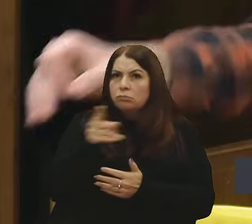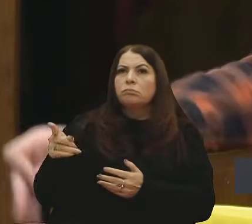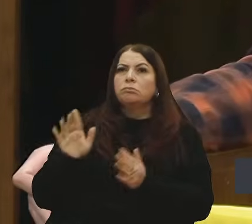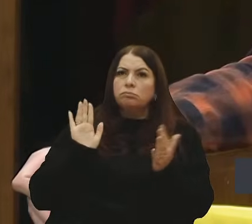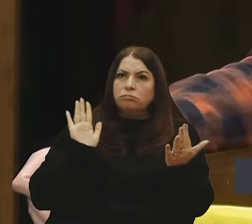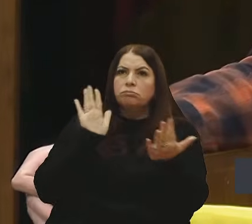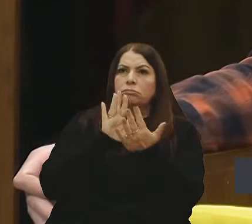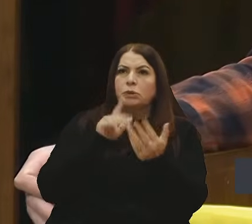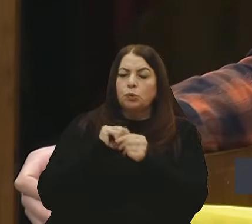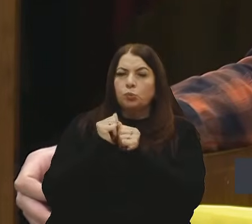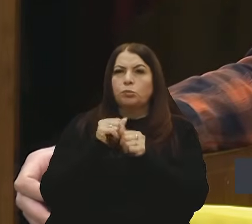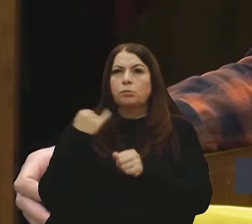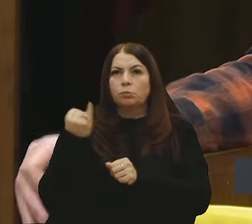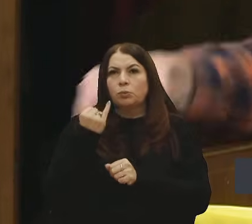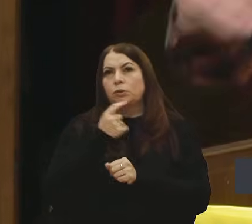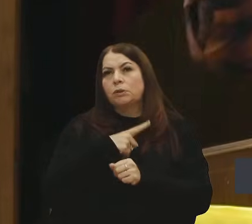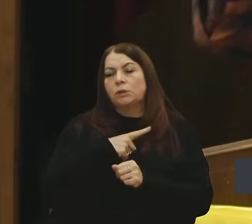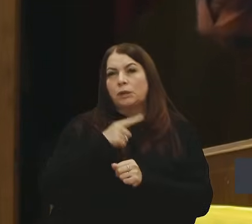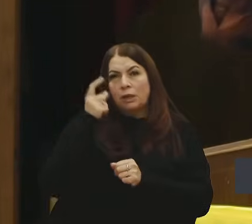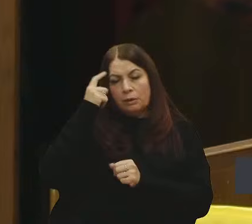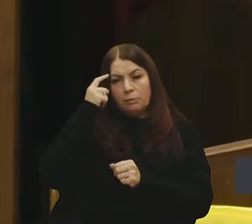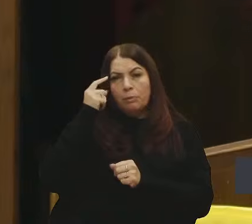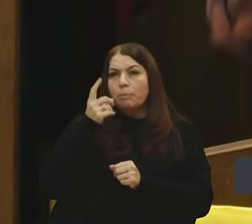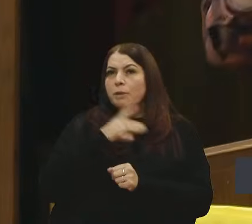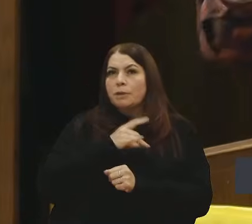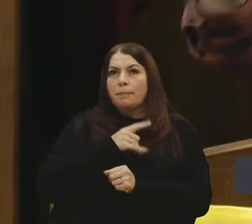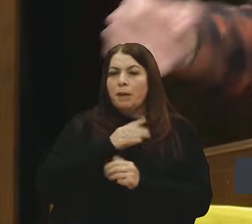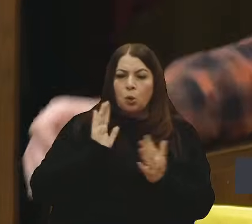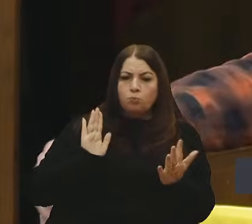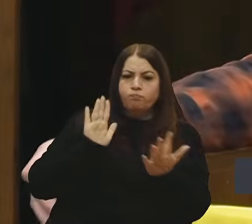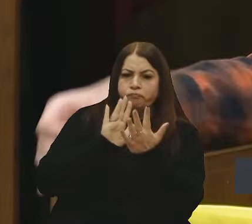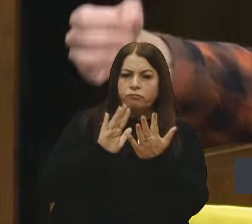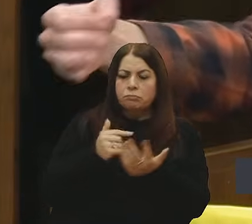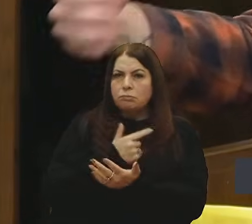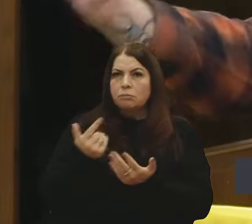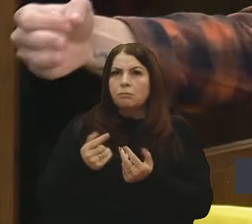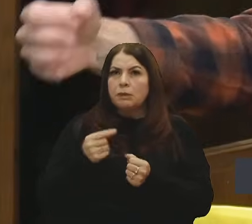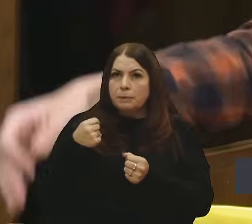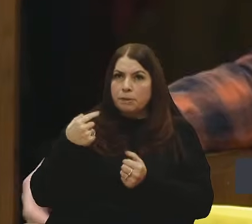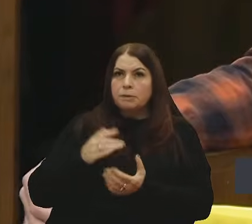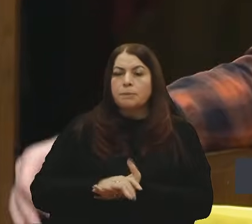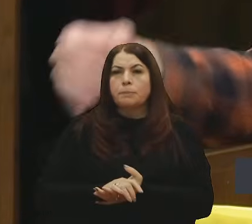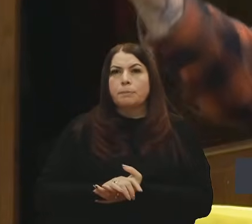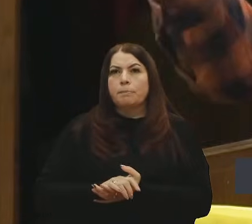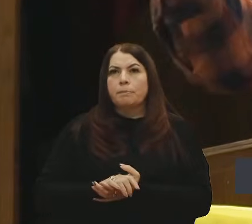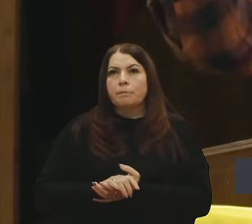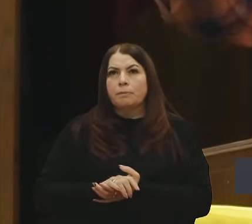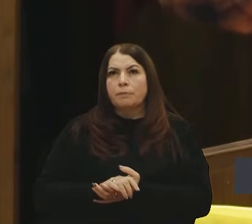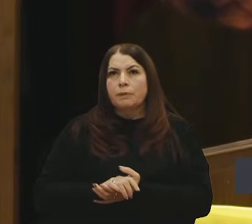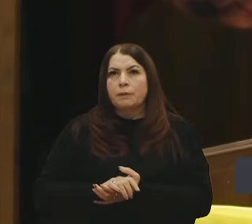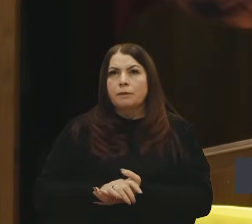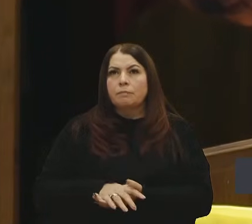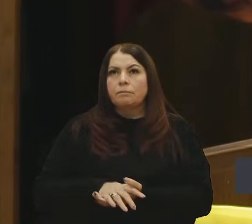extremamente importante a gente ter ciência. Não podemos ter medo do confronto. Se precisar